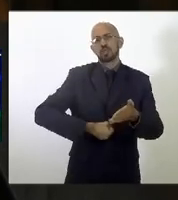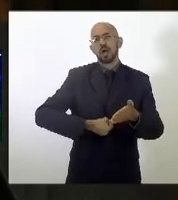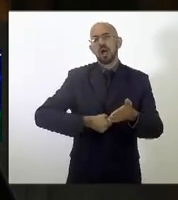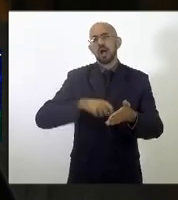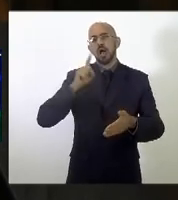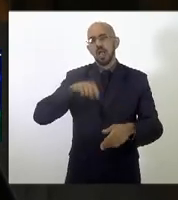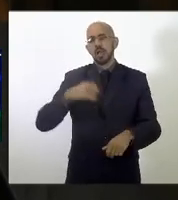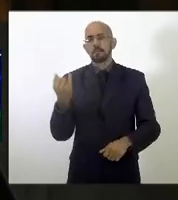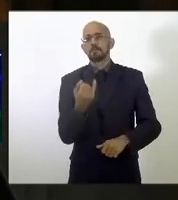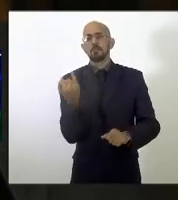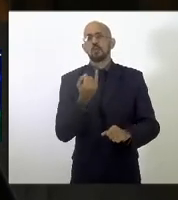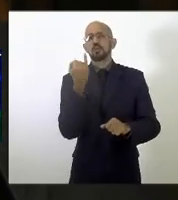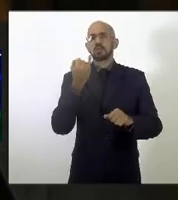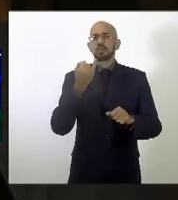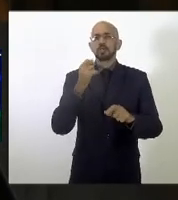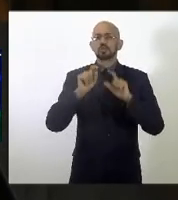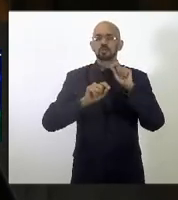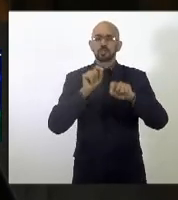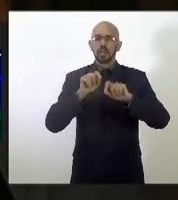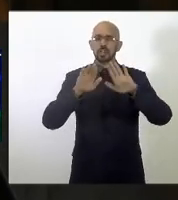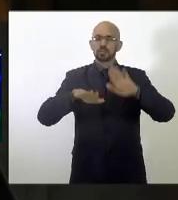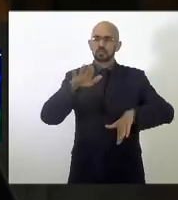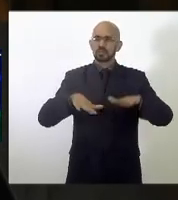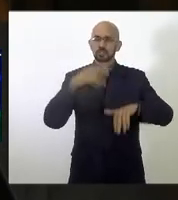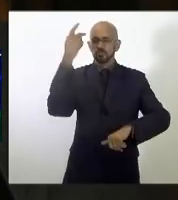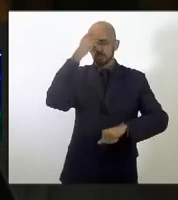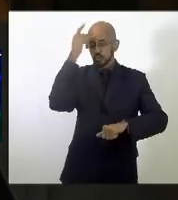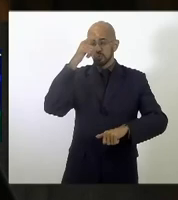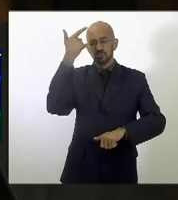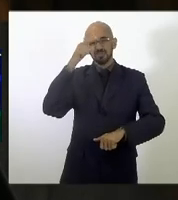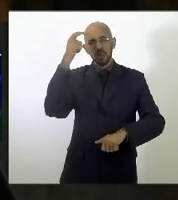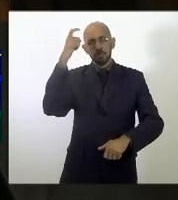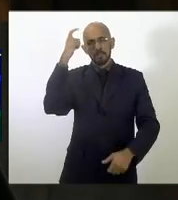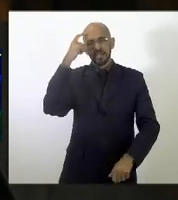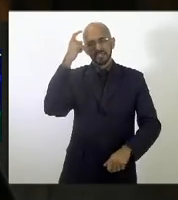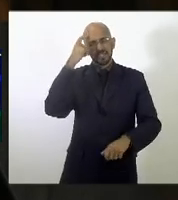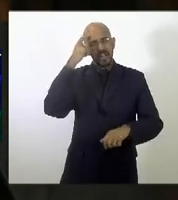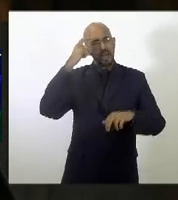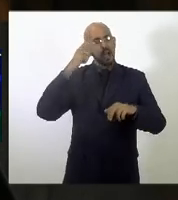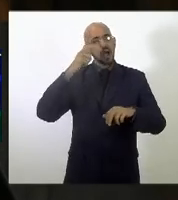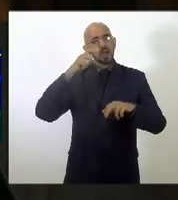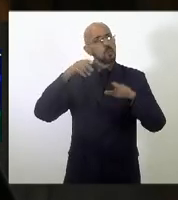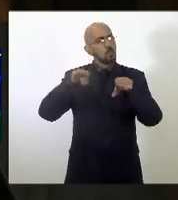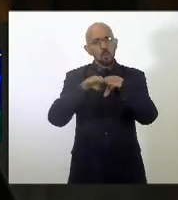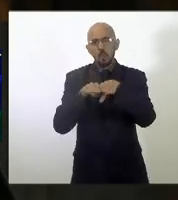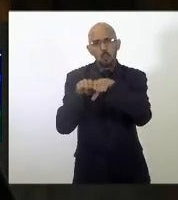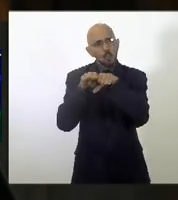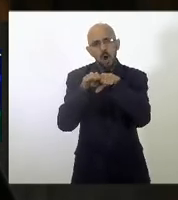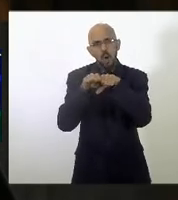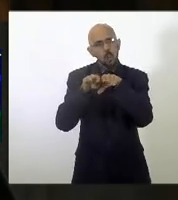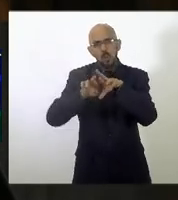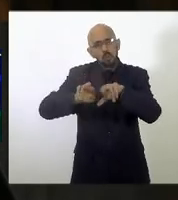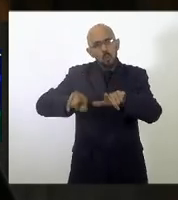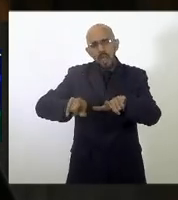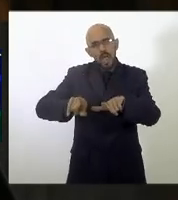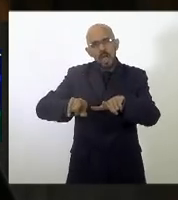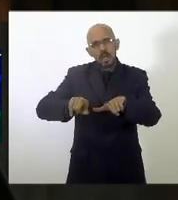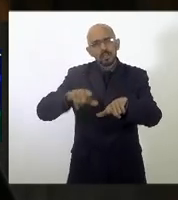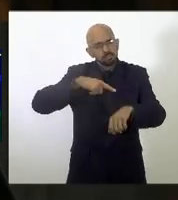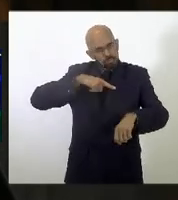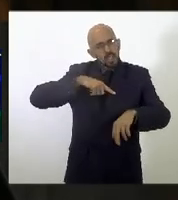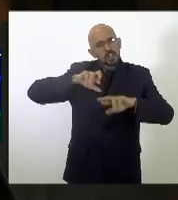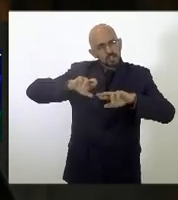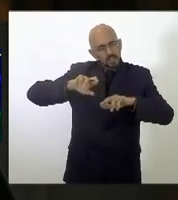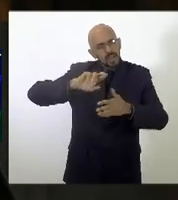super legítimo, as pessoas não pensam parecidas, é legítimo que as pessoas pensem diferente, que debatem, mas